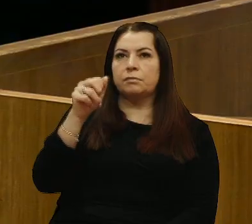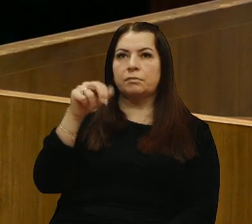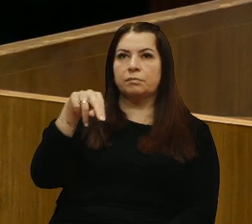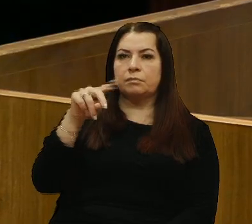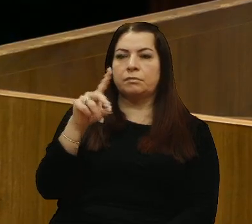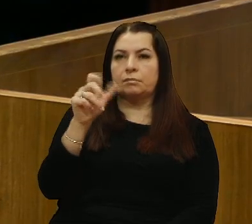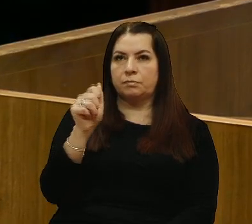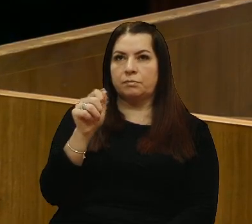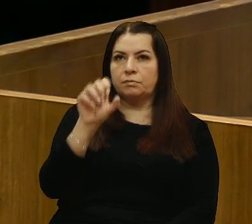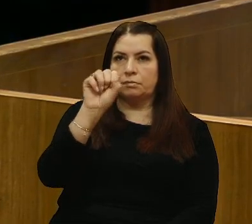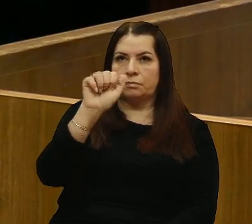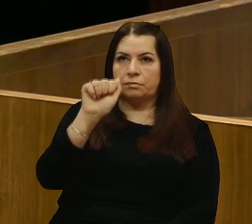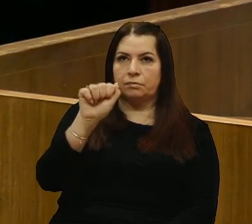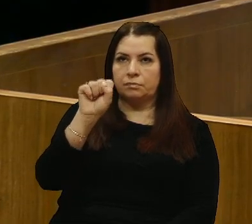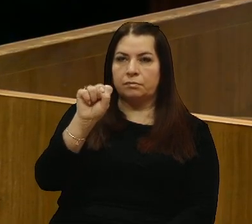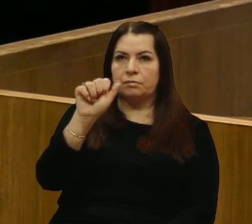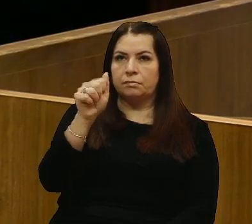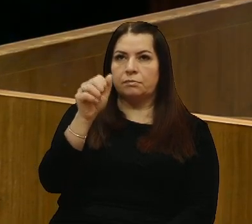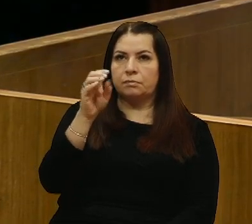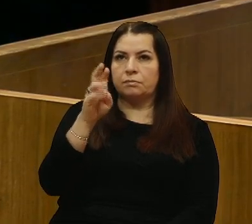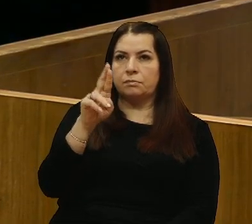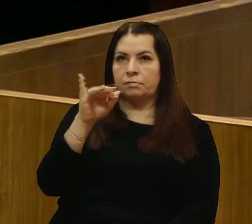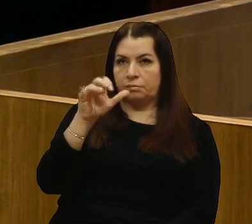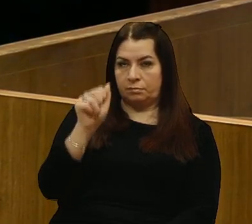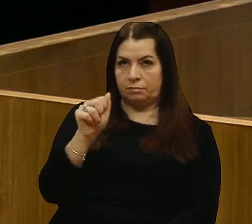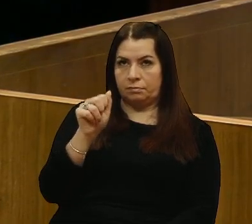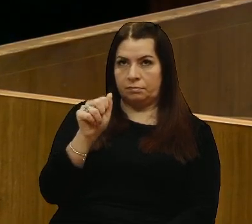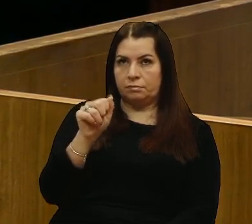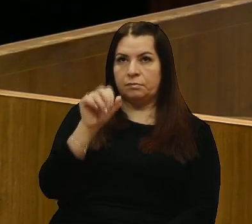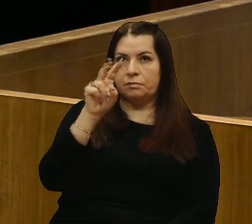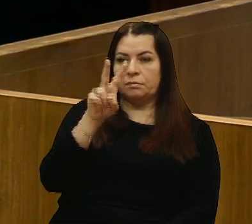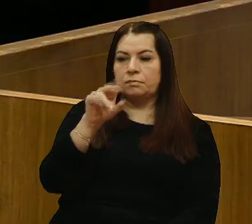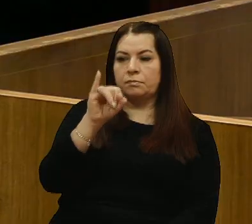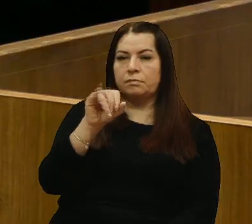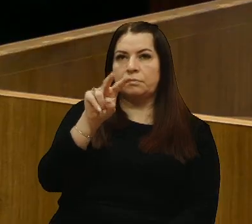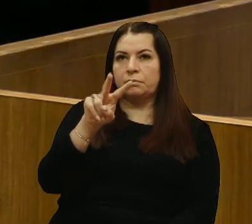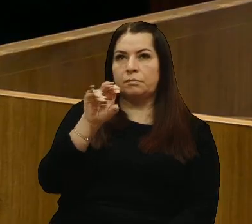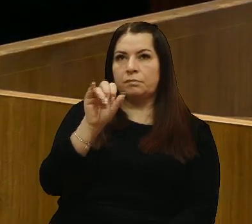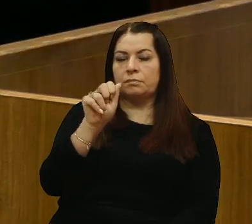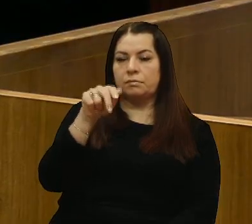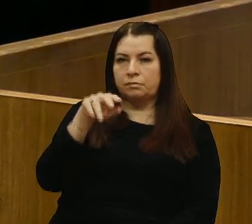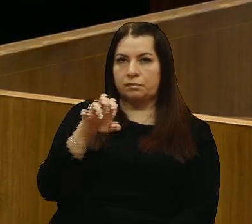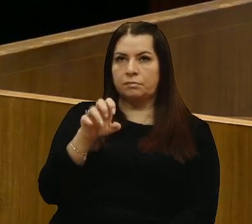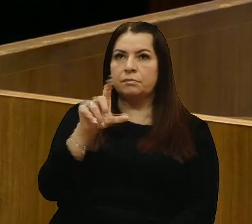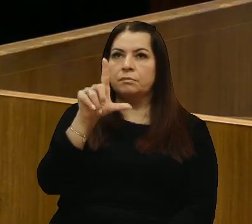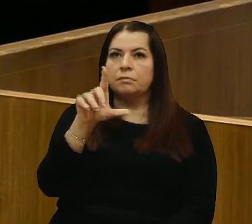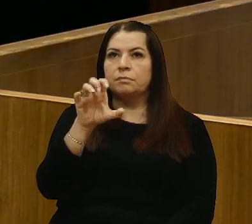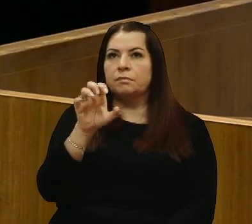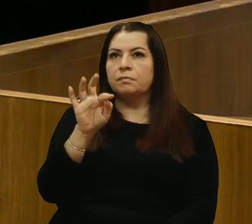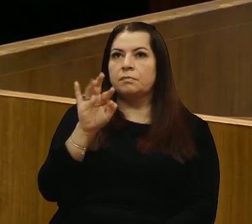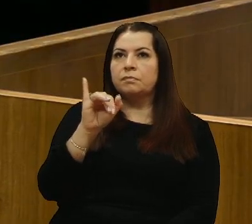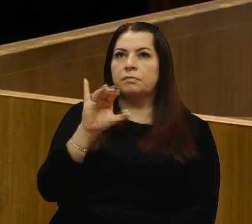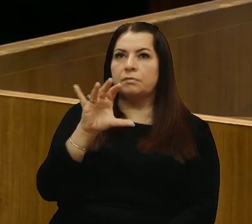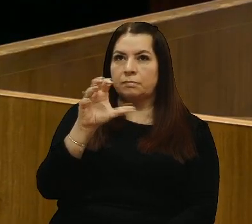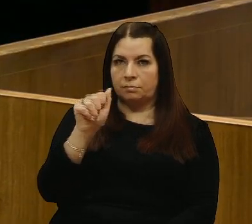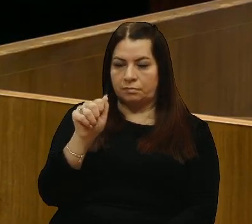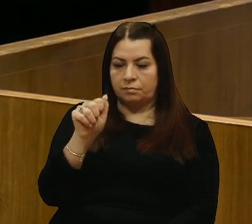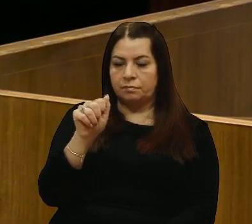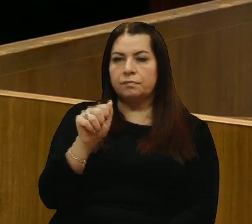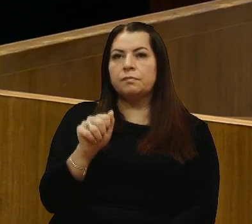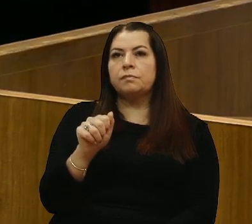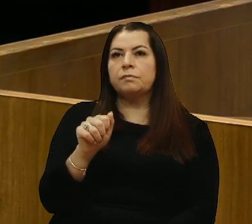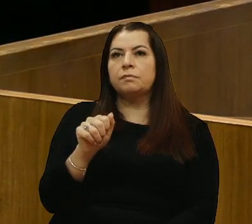Rodrigues, Sabrina Lima Ramos, Viviane Maria de Oliveira, Letícia Tanzi